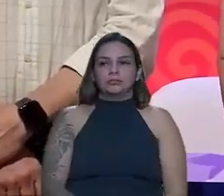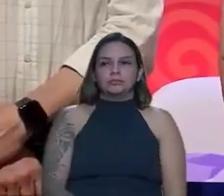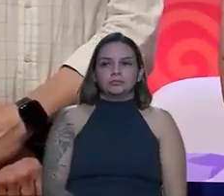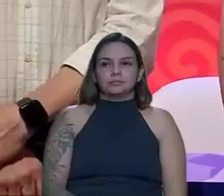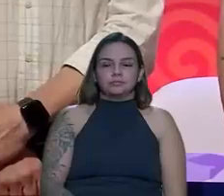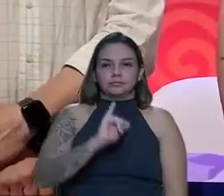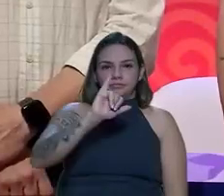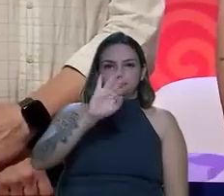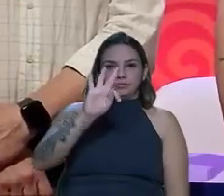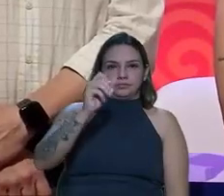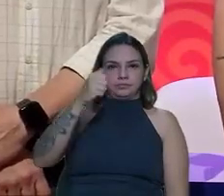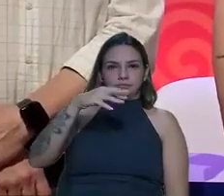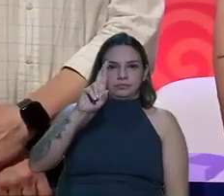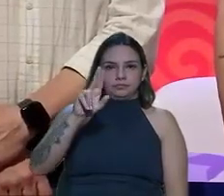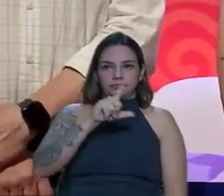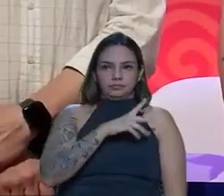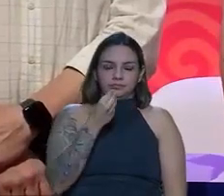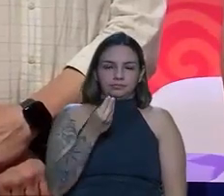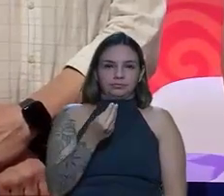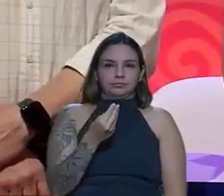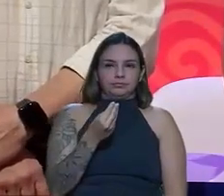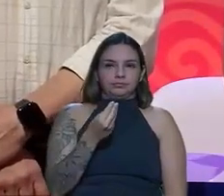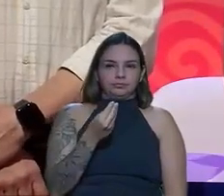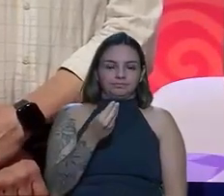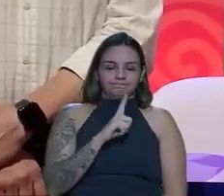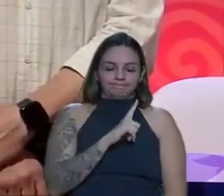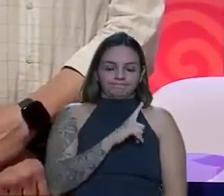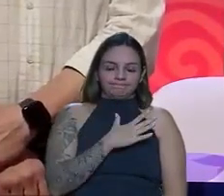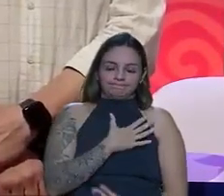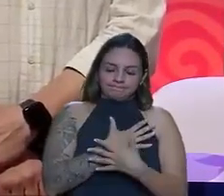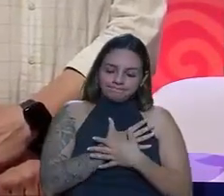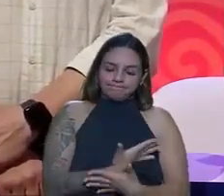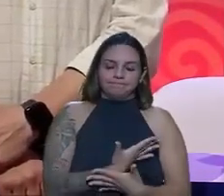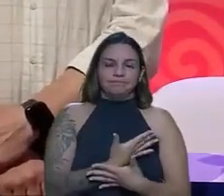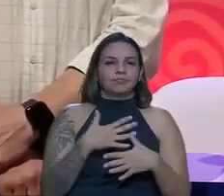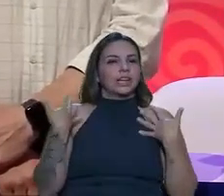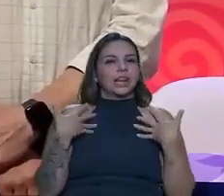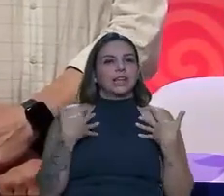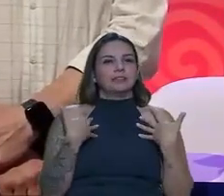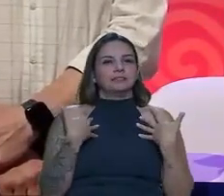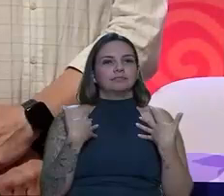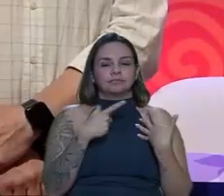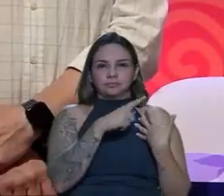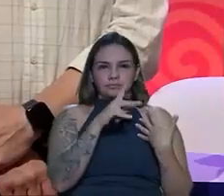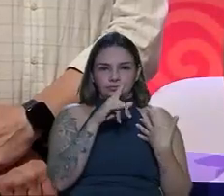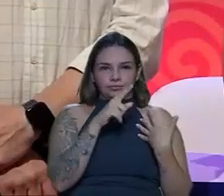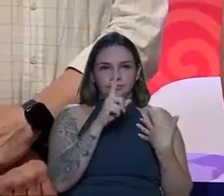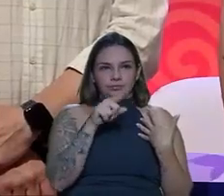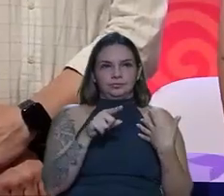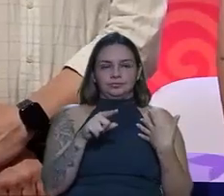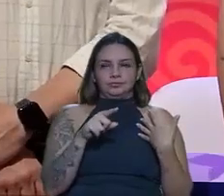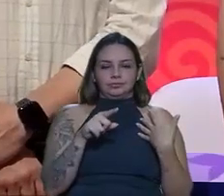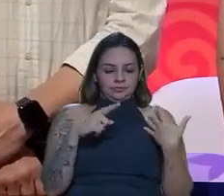O Itamar, eu tenho muita honra, muita alegria de falar que o Itamar Vieira Júnior